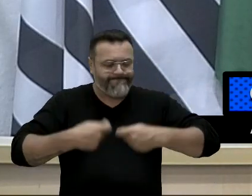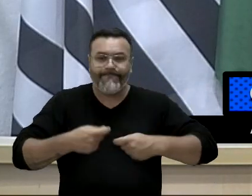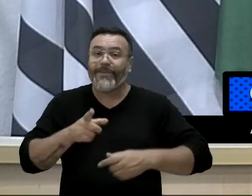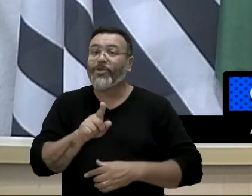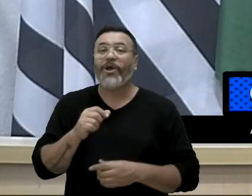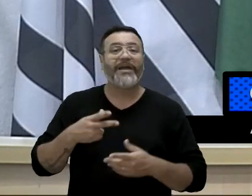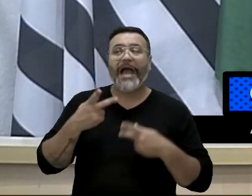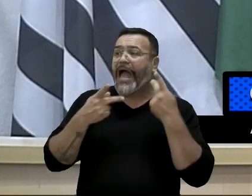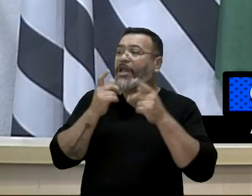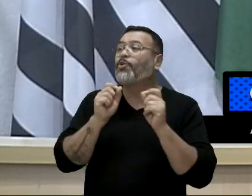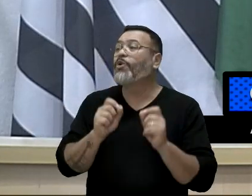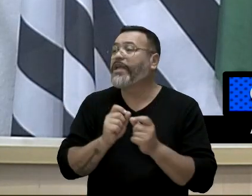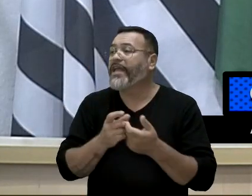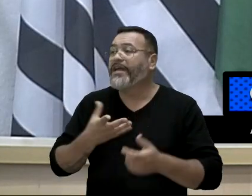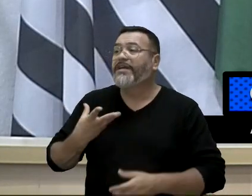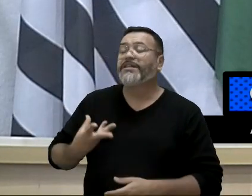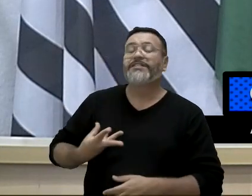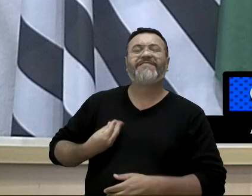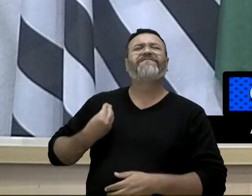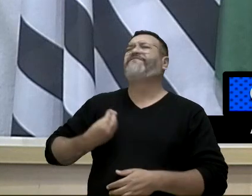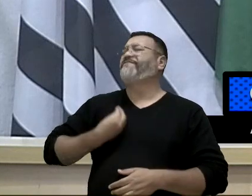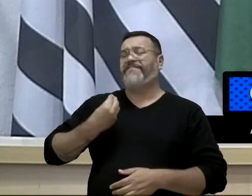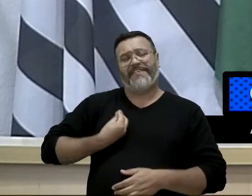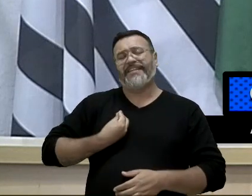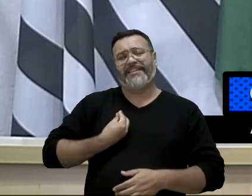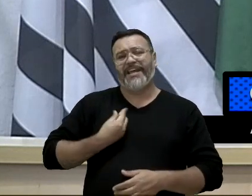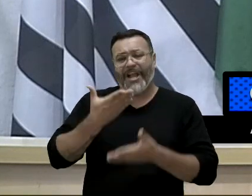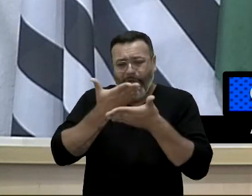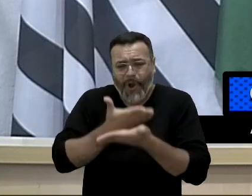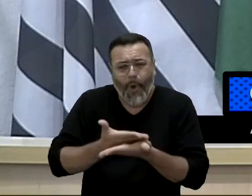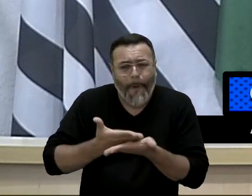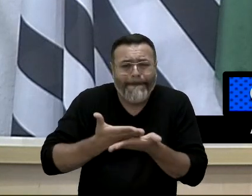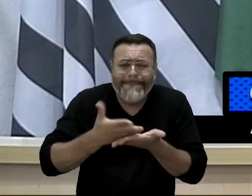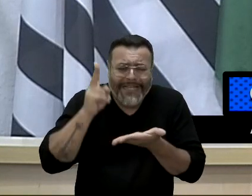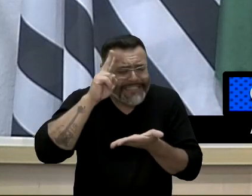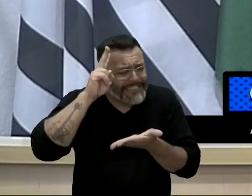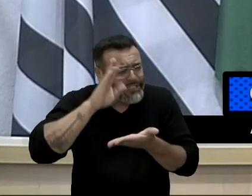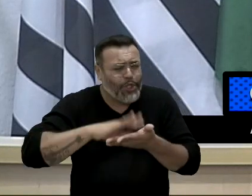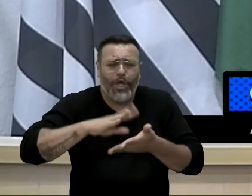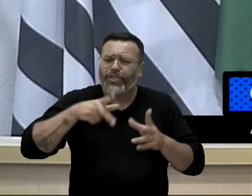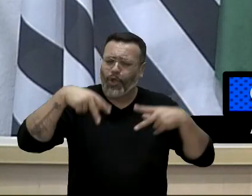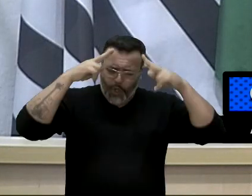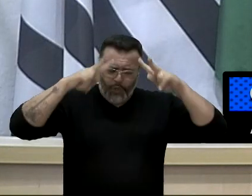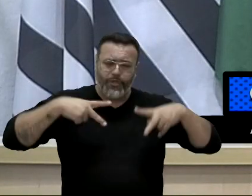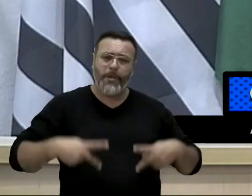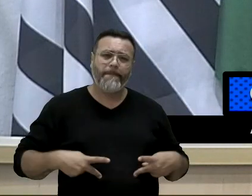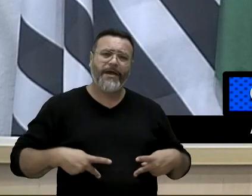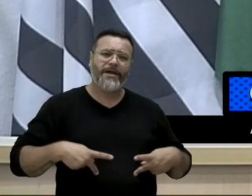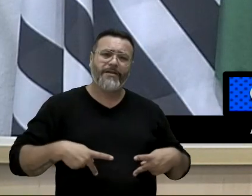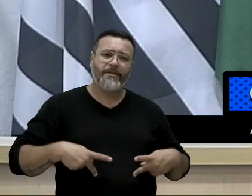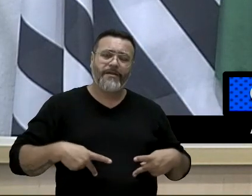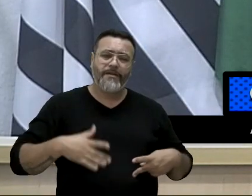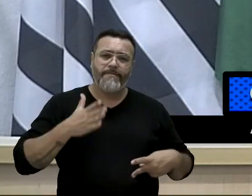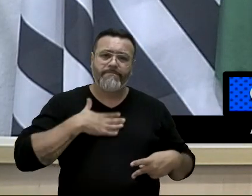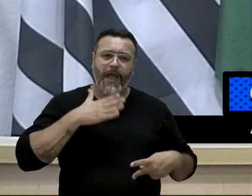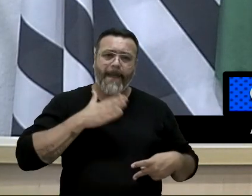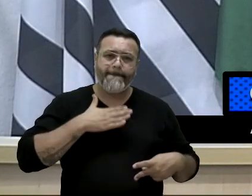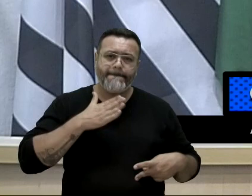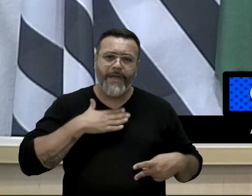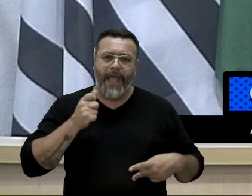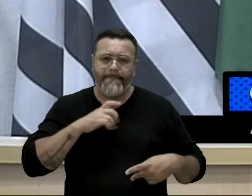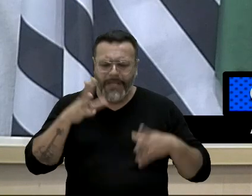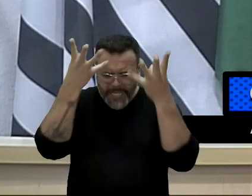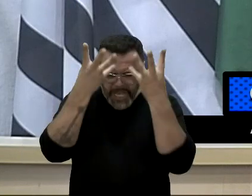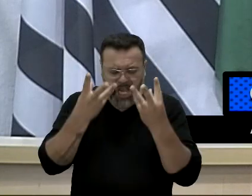vida, é de lá que saem as vidas, é de lá que começa toda a história de um ser humano. Então, para mim, é a parte que mais